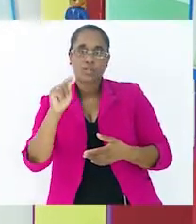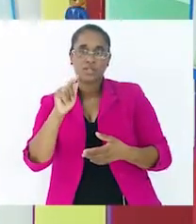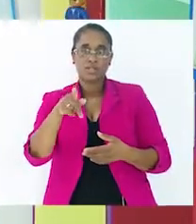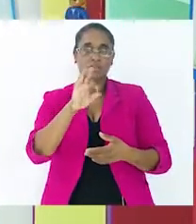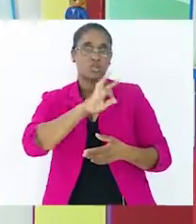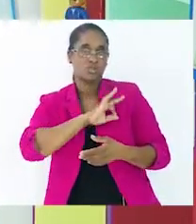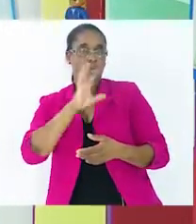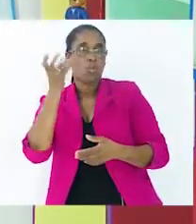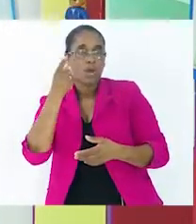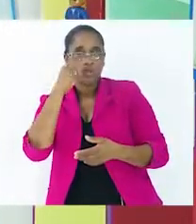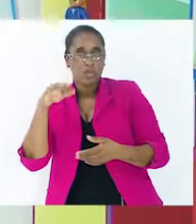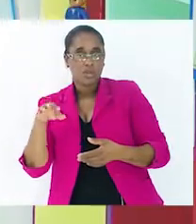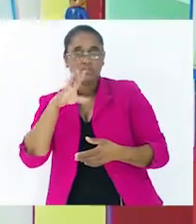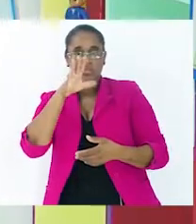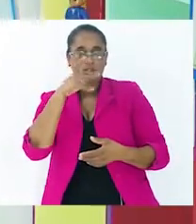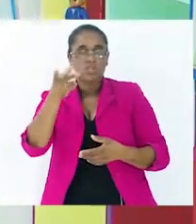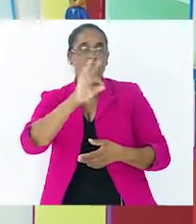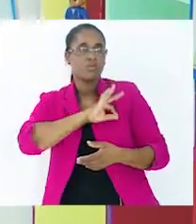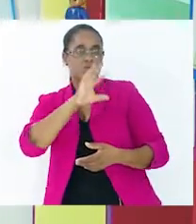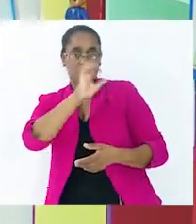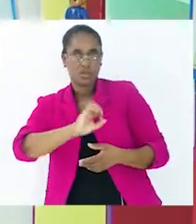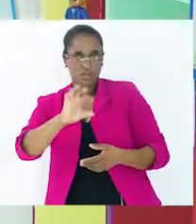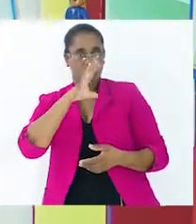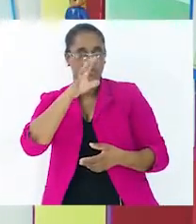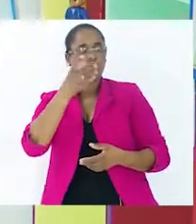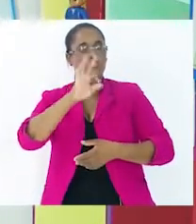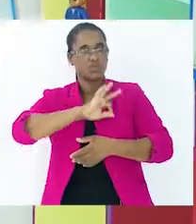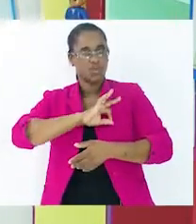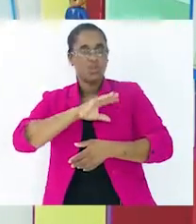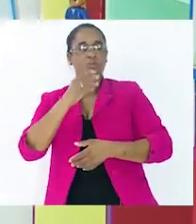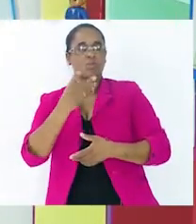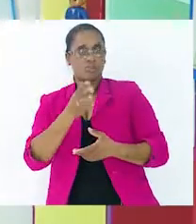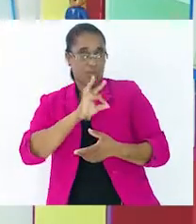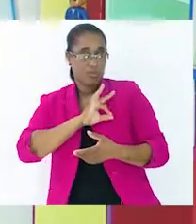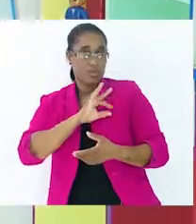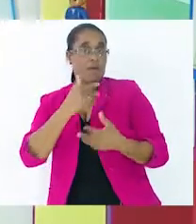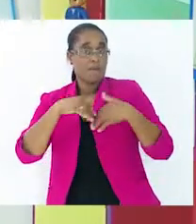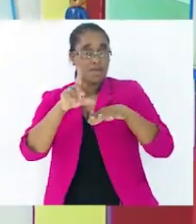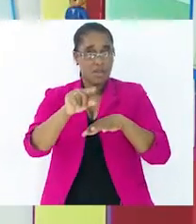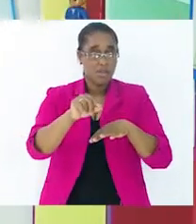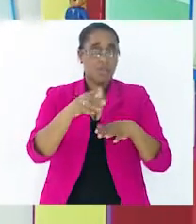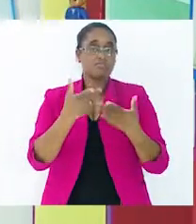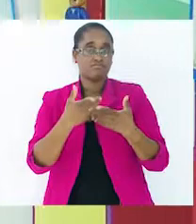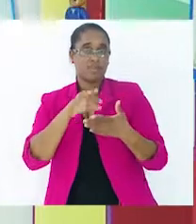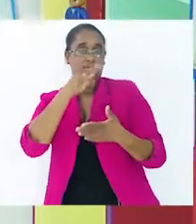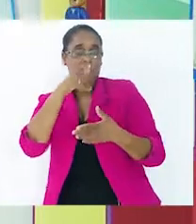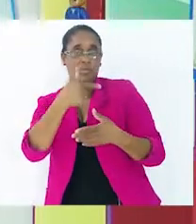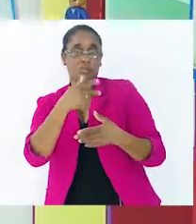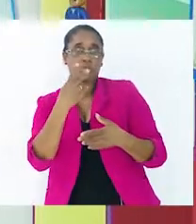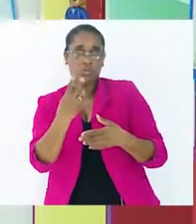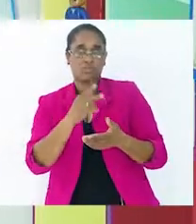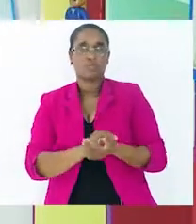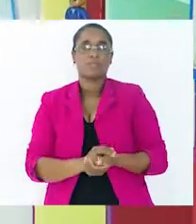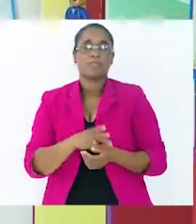professor, tratando-lhe de seu professor, mas também tu tens o tratamento por tu, que neste caso foi o